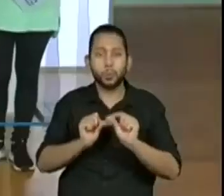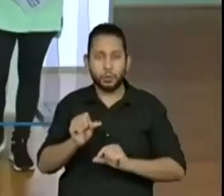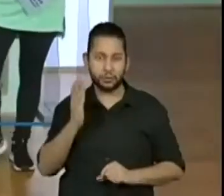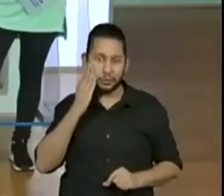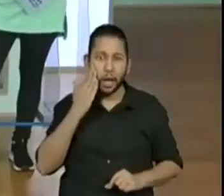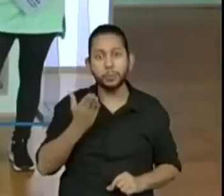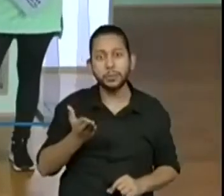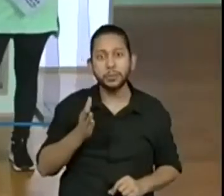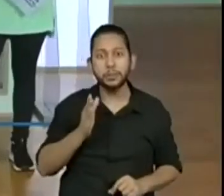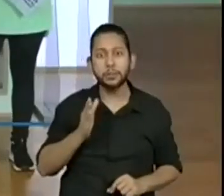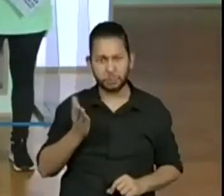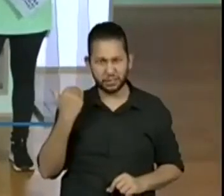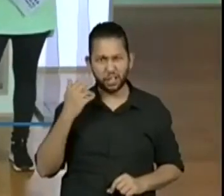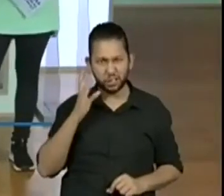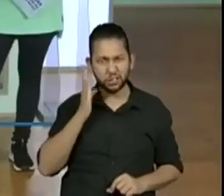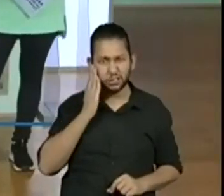disso?